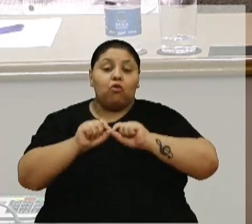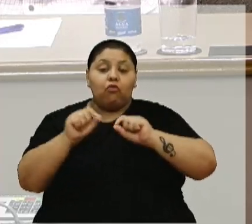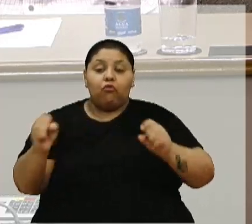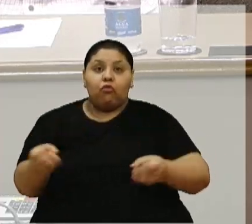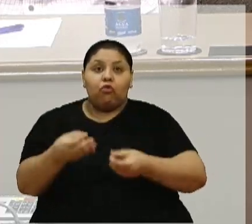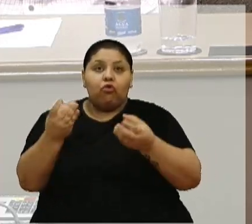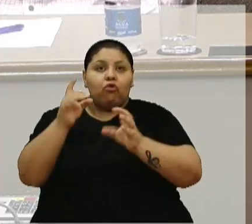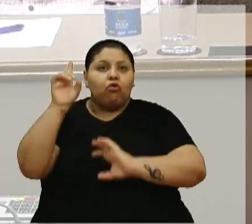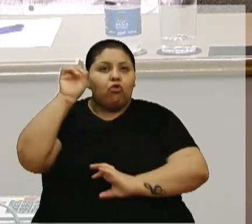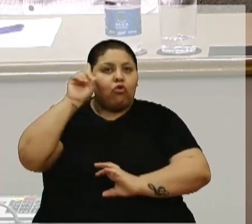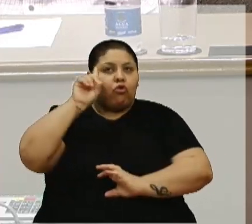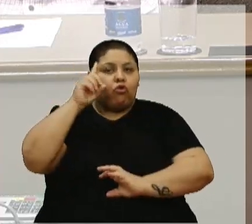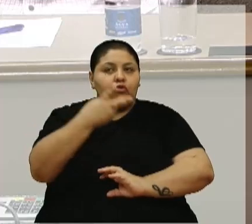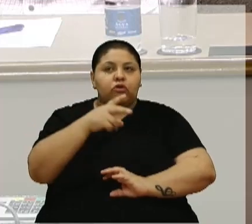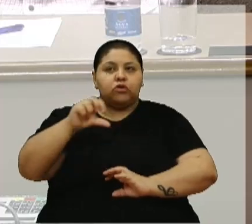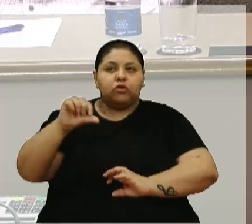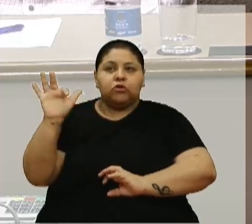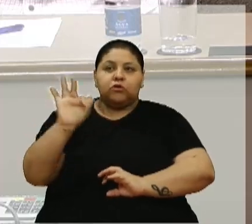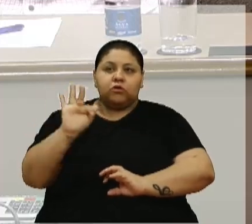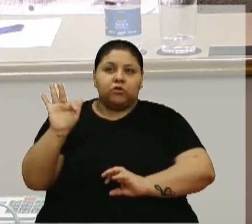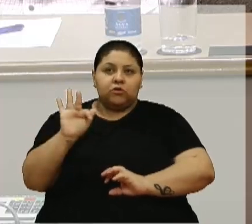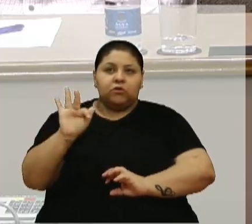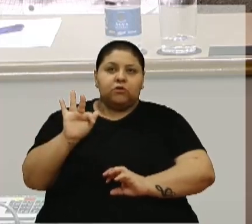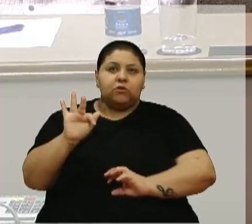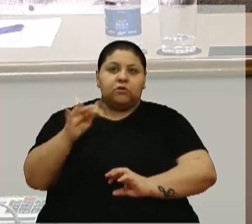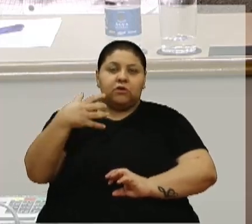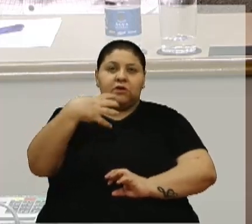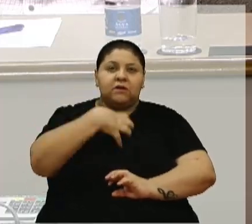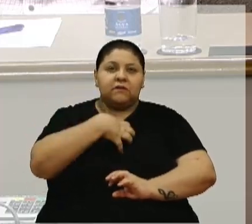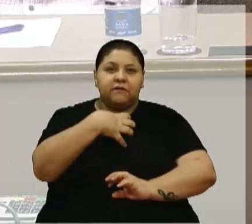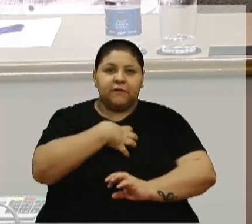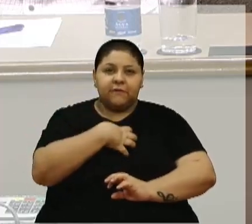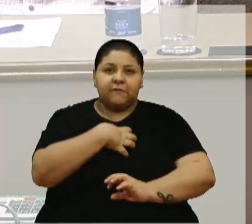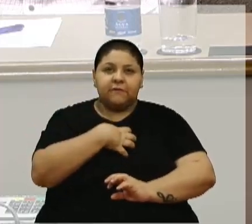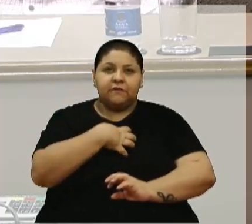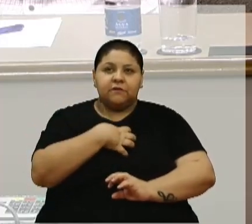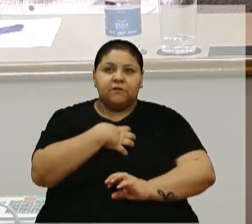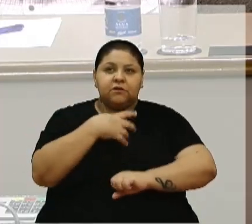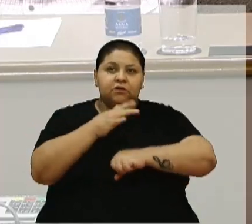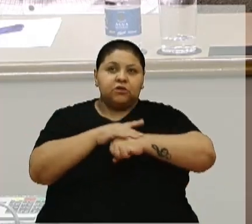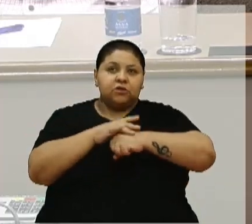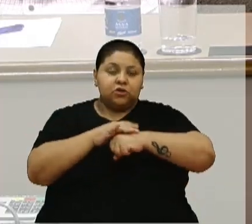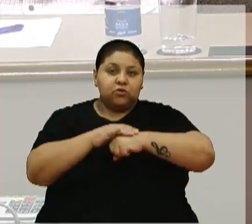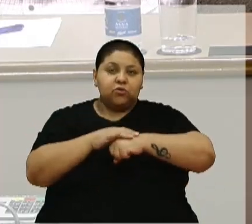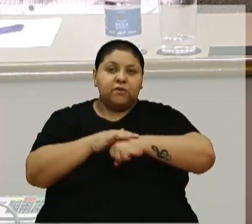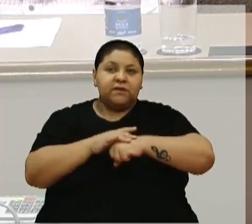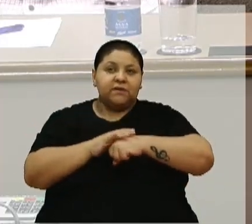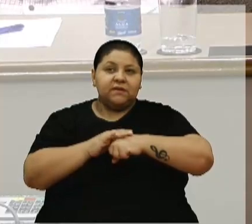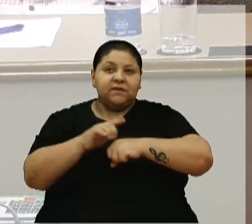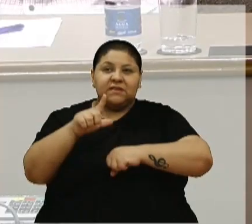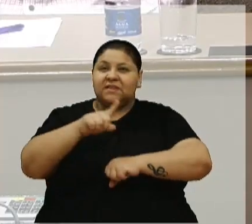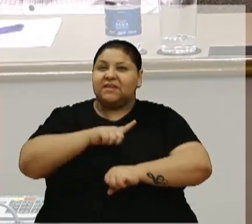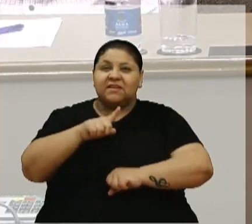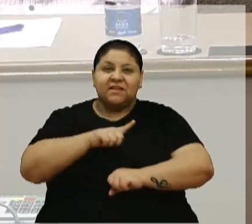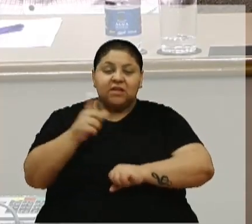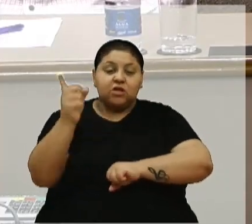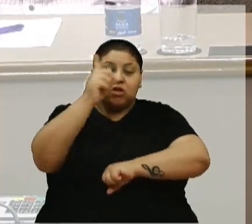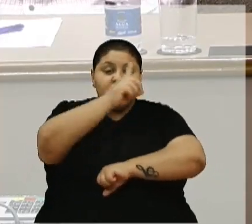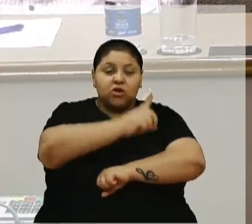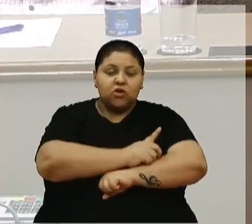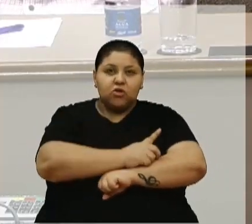celebrado todo dia 29 de fevereiro, considerando o sentido de raridade que este dia representa em face dos